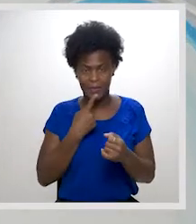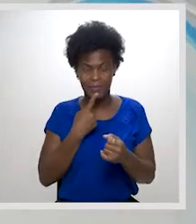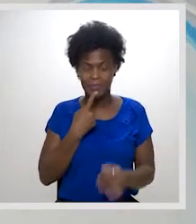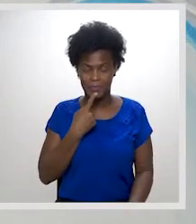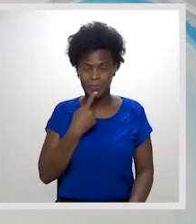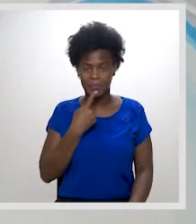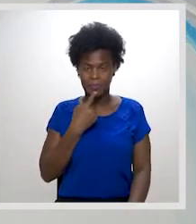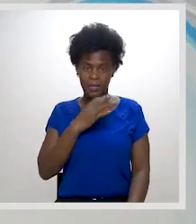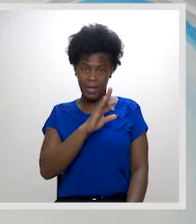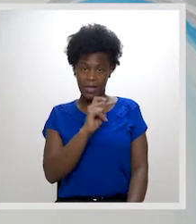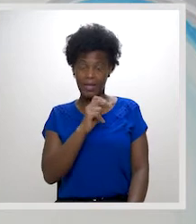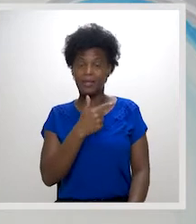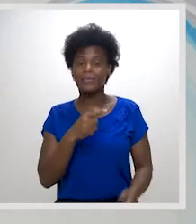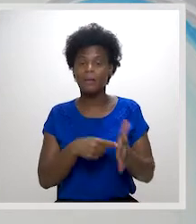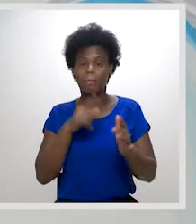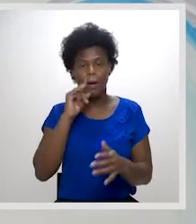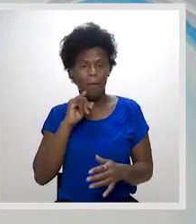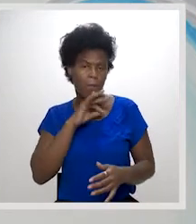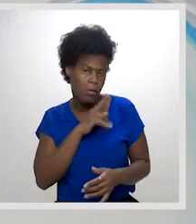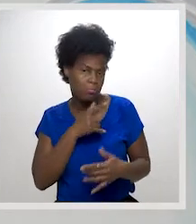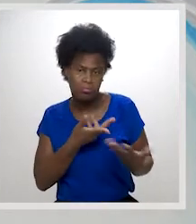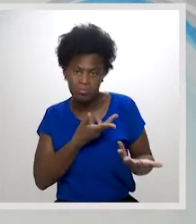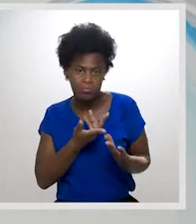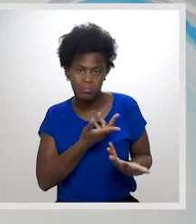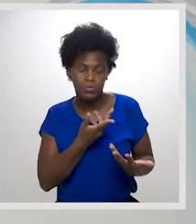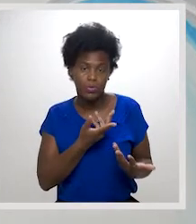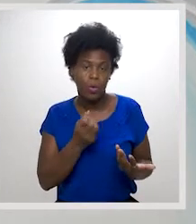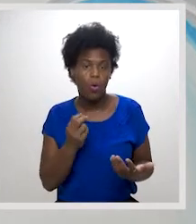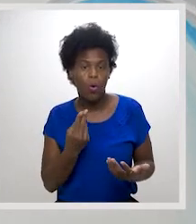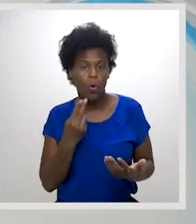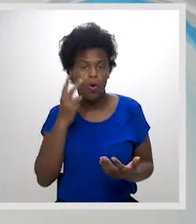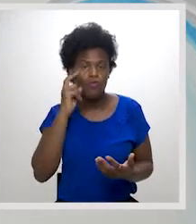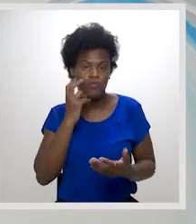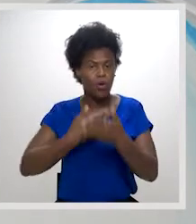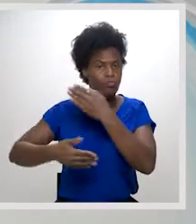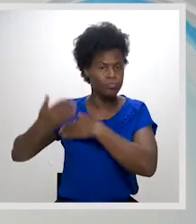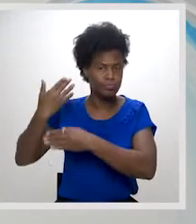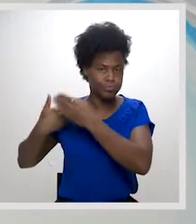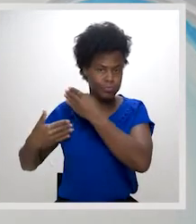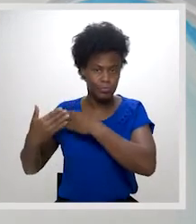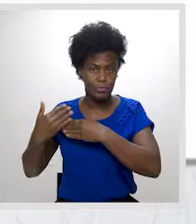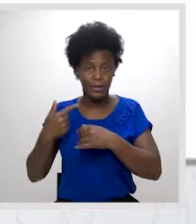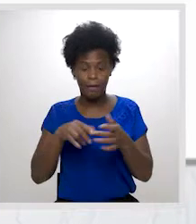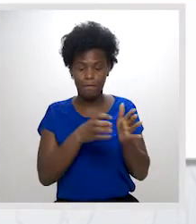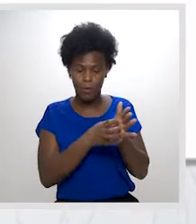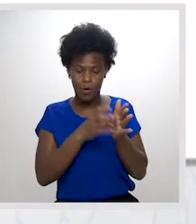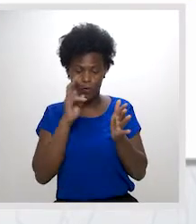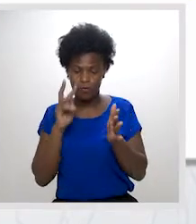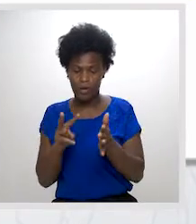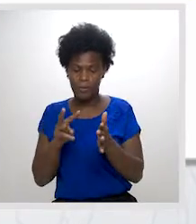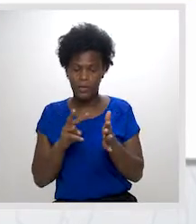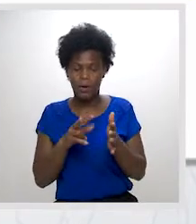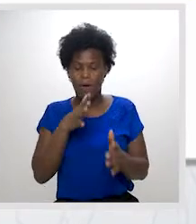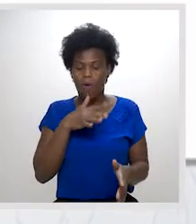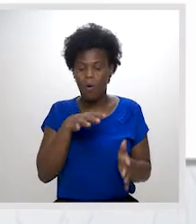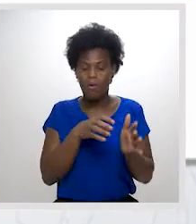palavra herdar, herdar dos nossos pais ou dos nossos antepassados. Temos a figura ao